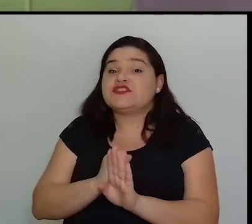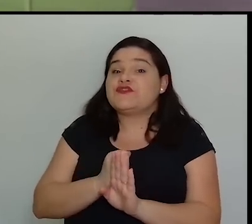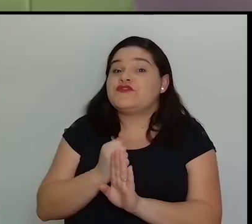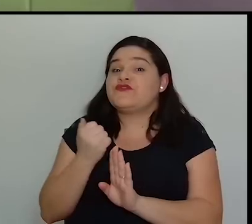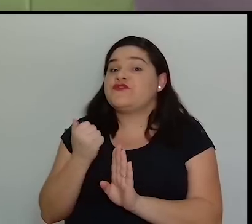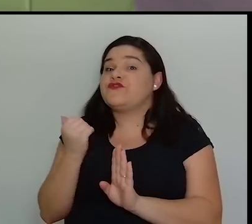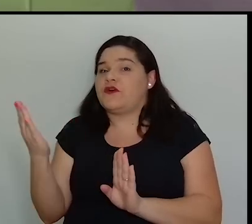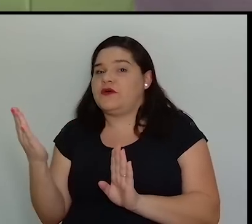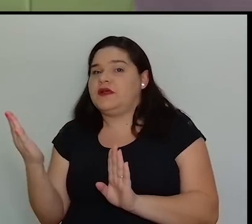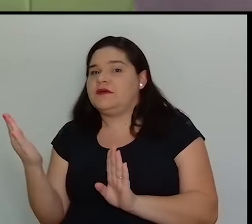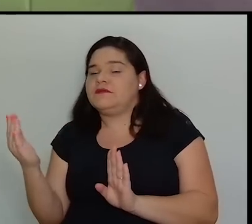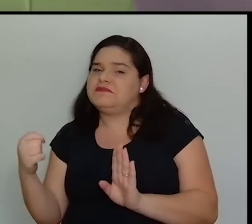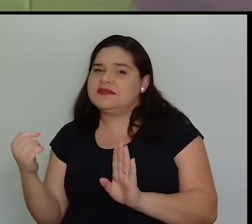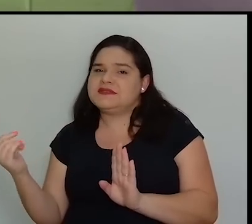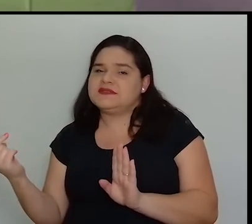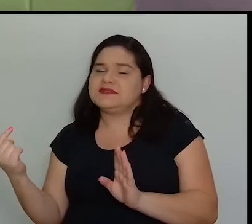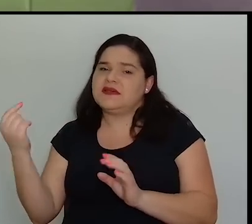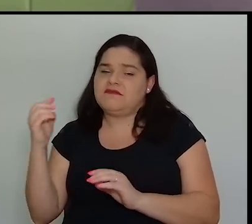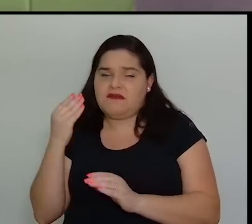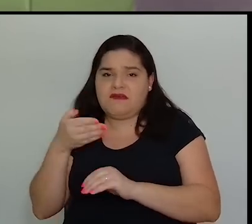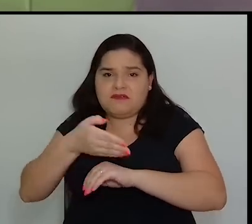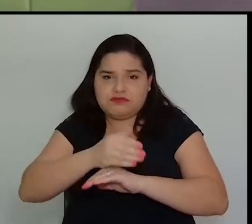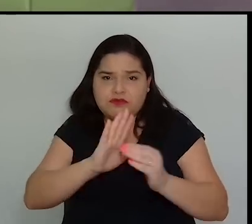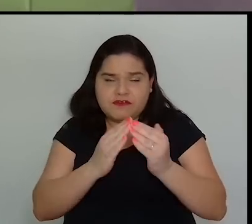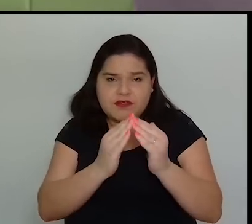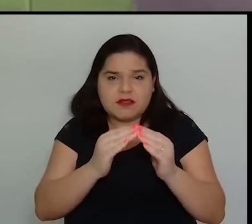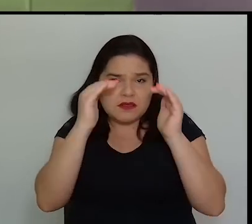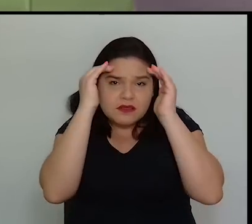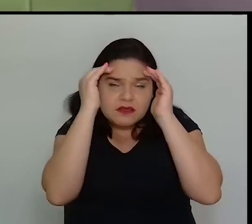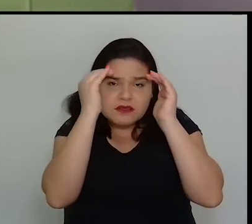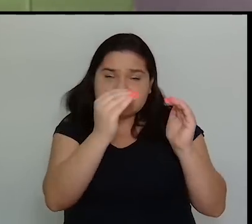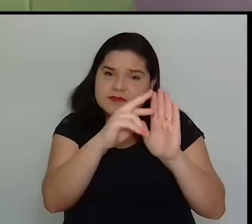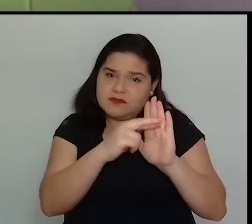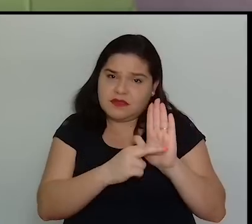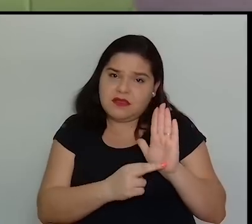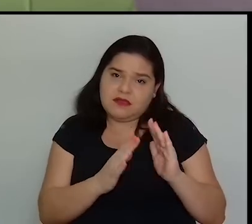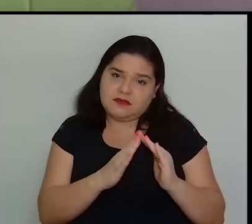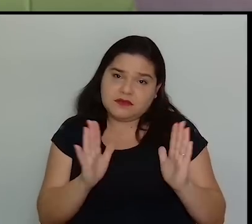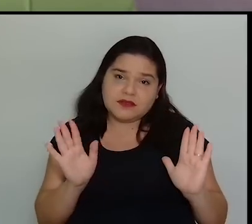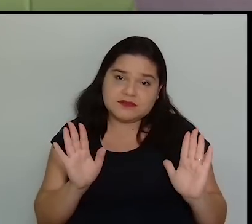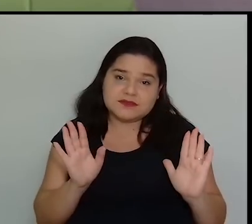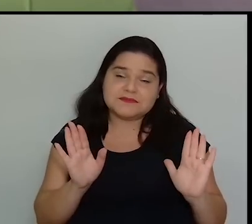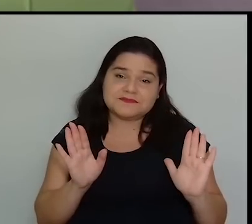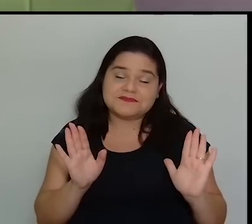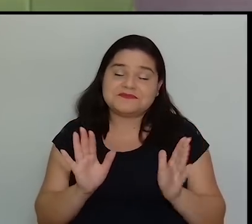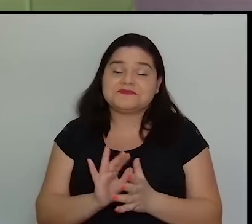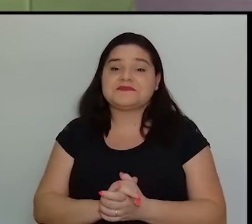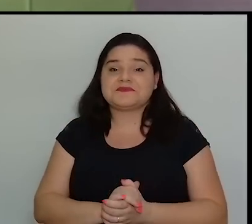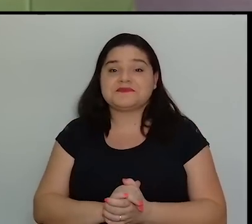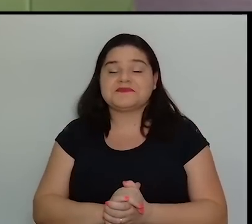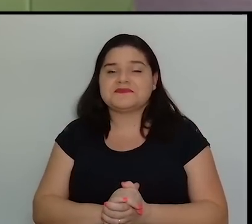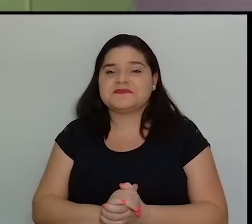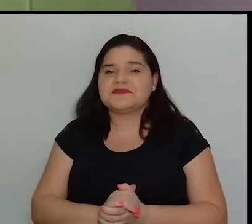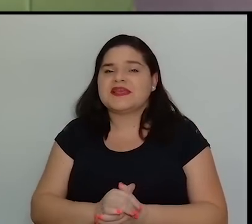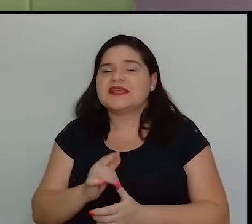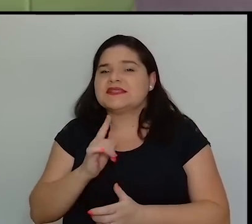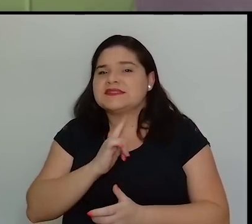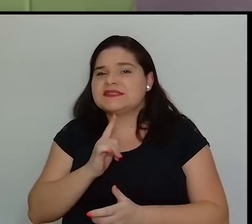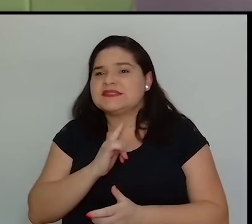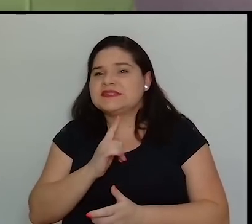trabalhos na favela tem que entender essa as regras da casa tem um